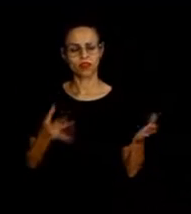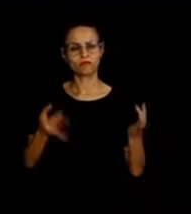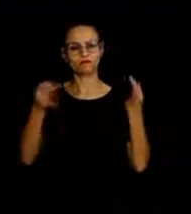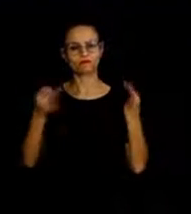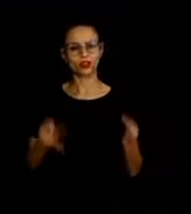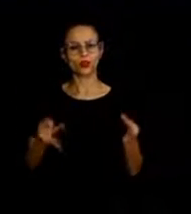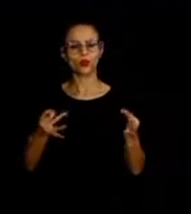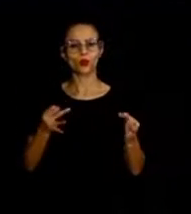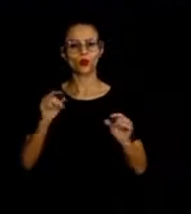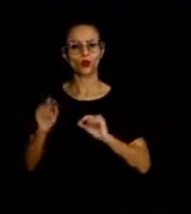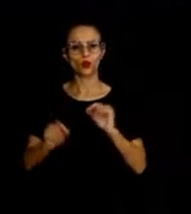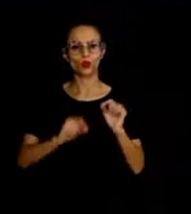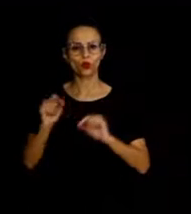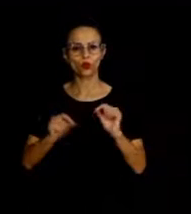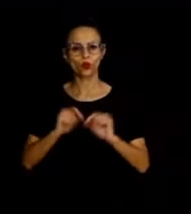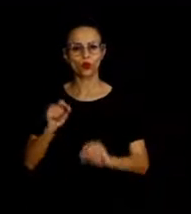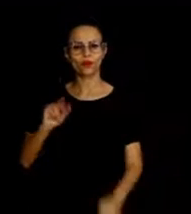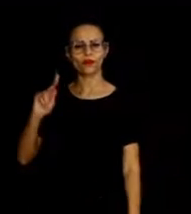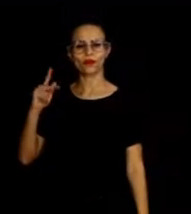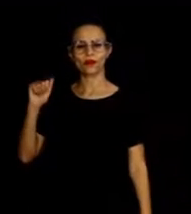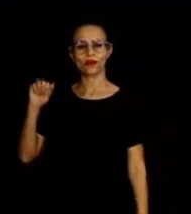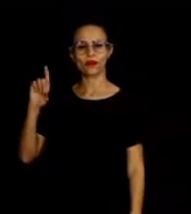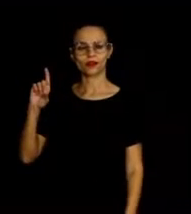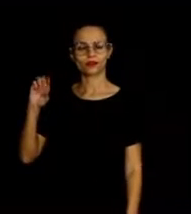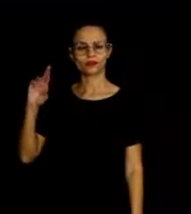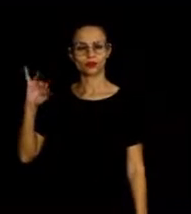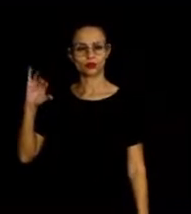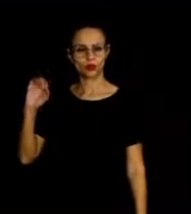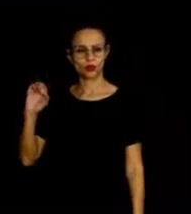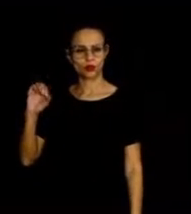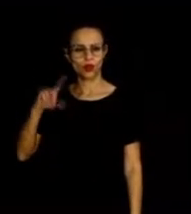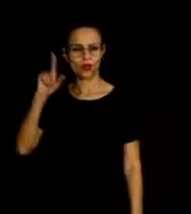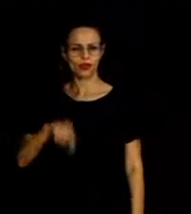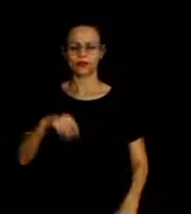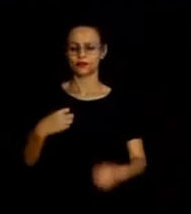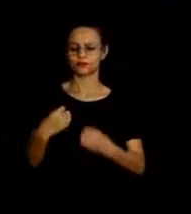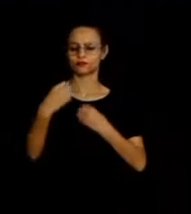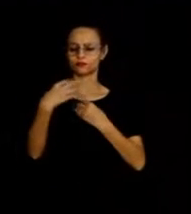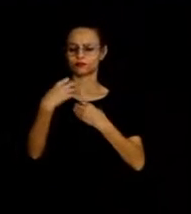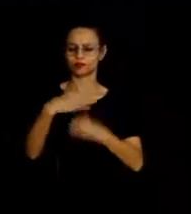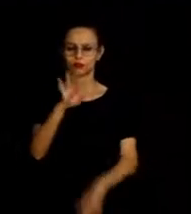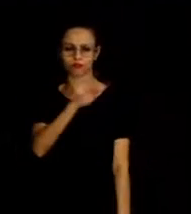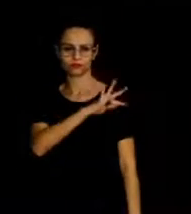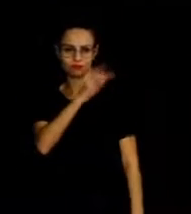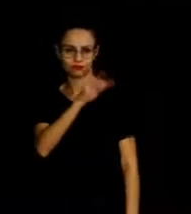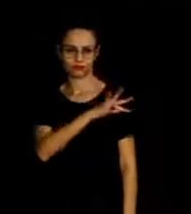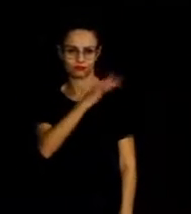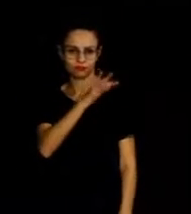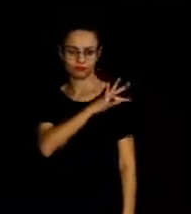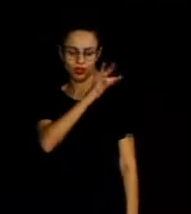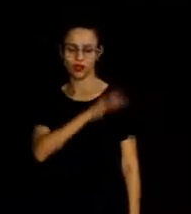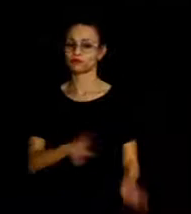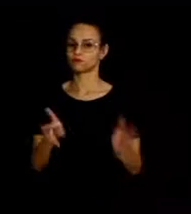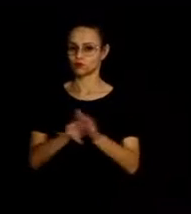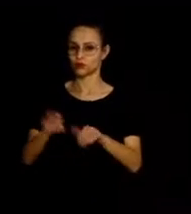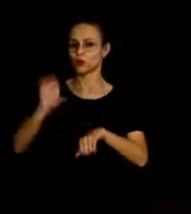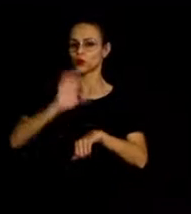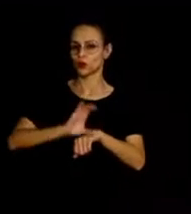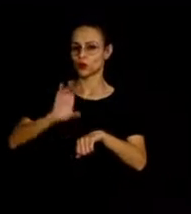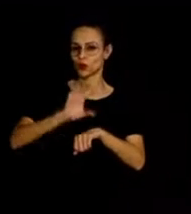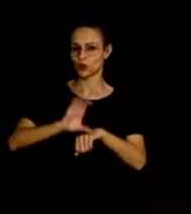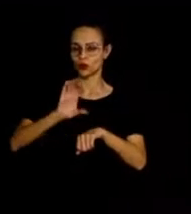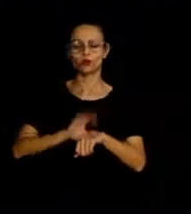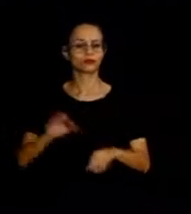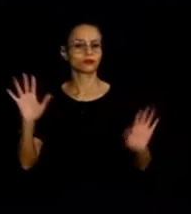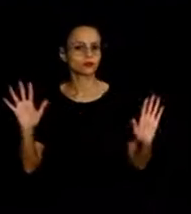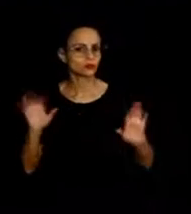a arte Skills que são os ensinamentos técnicos de um curso eles